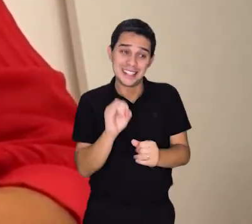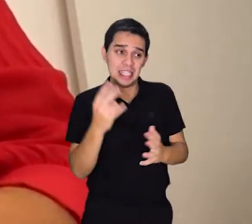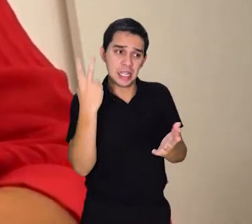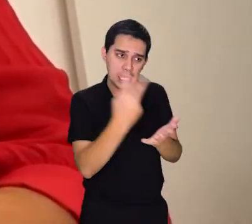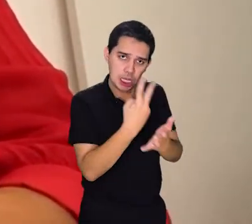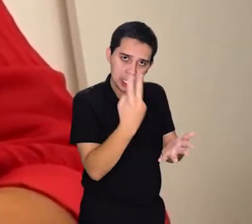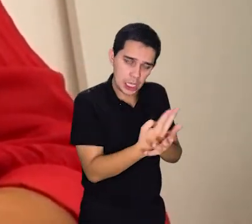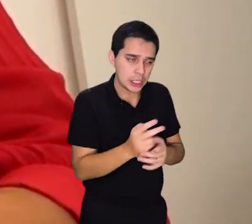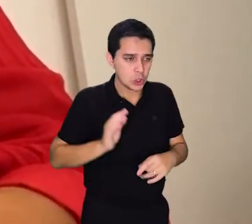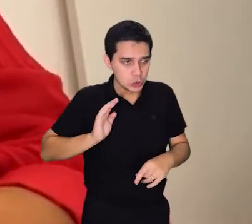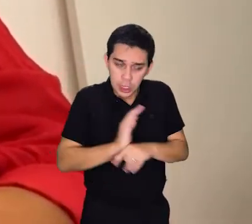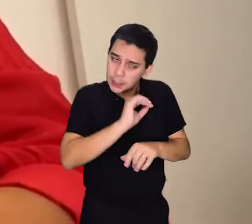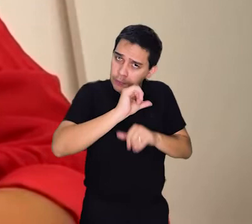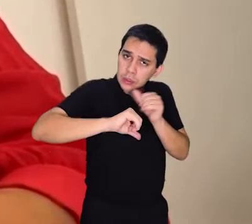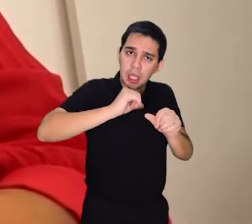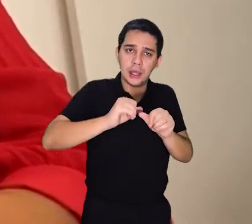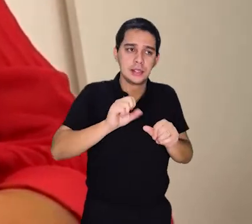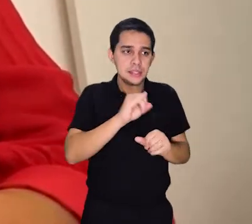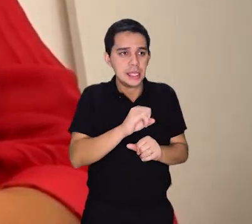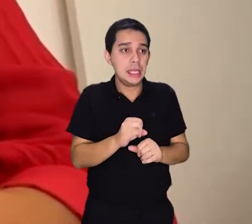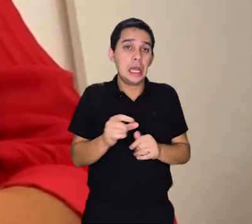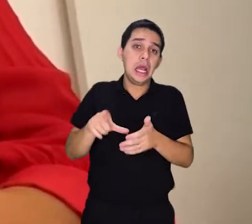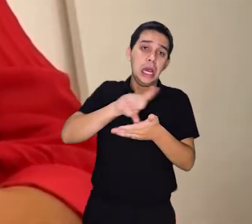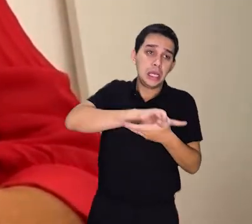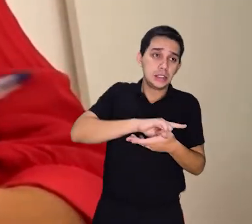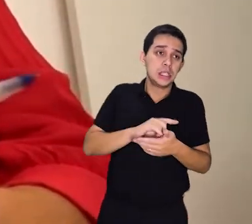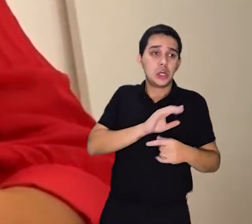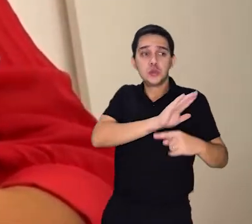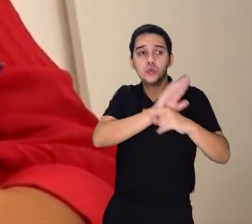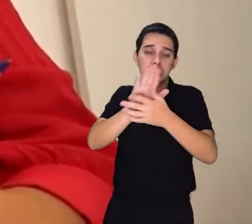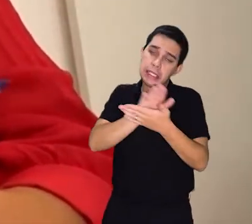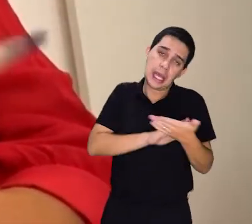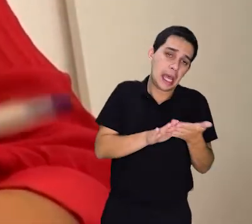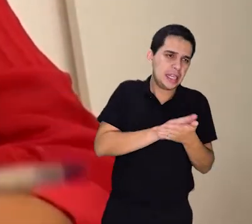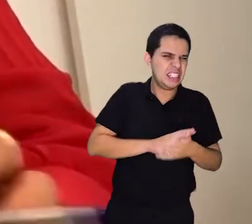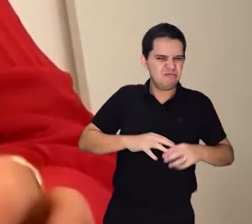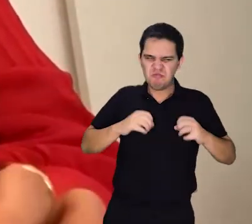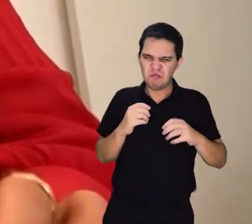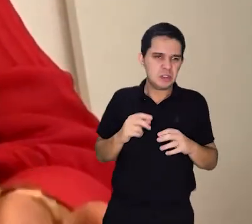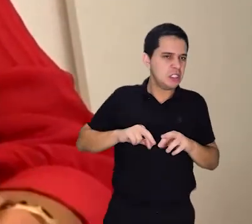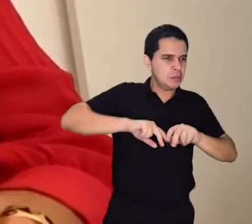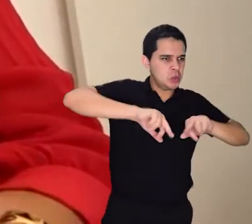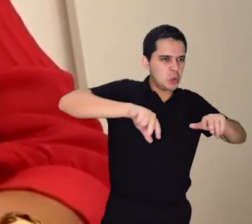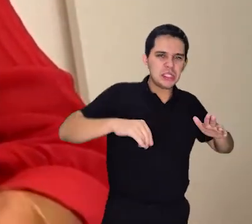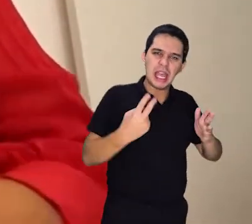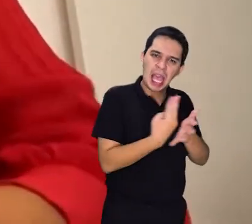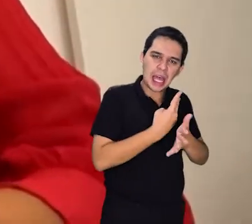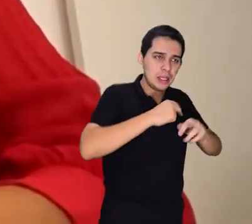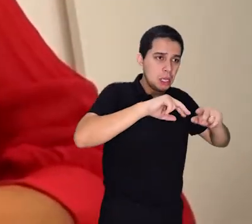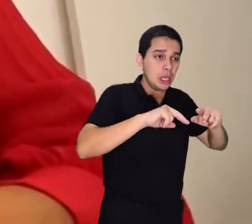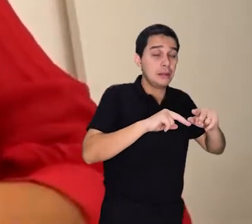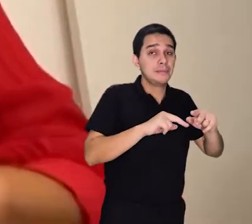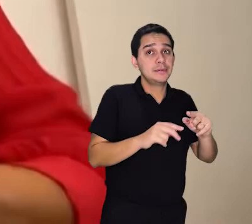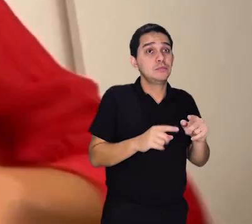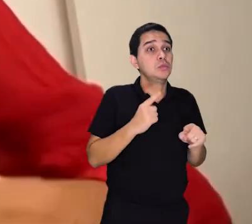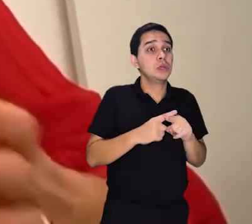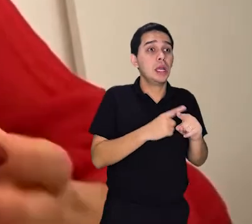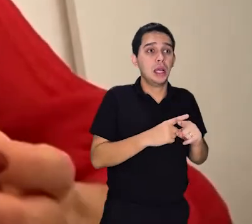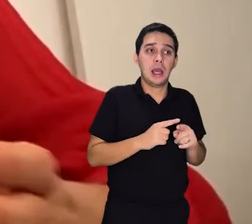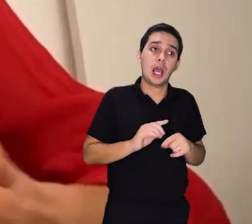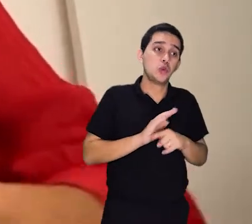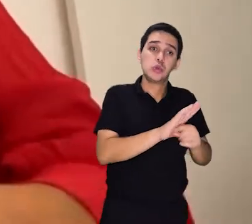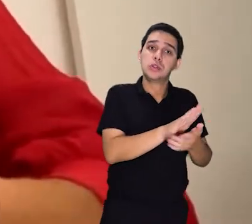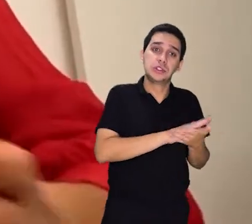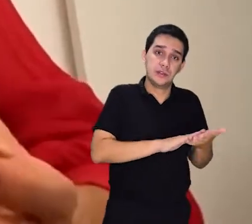ele não teve, né? A gente acredita que um adolescente que entra no sistema, ele entra porque por